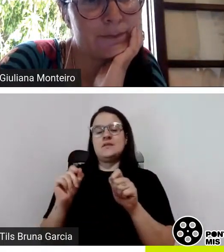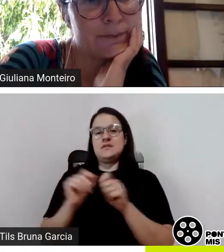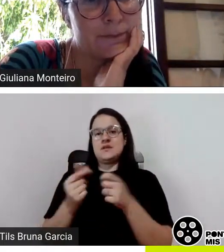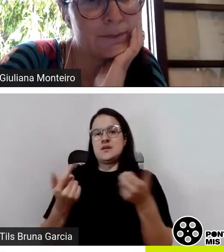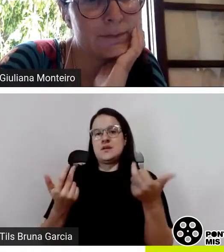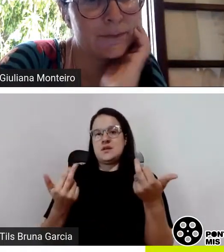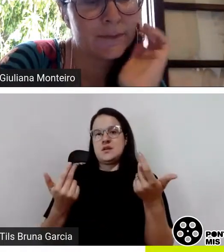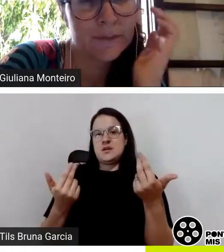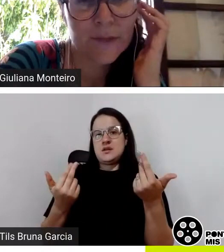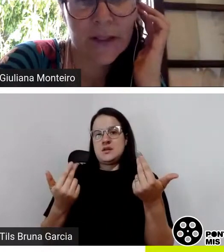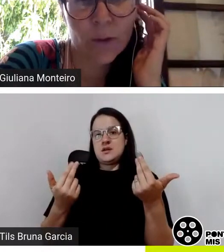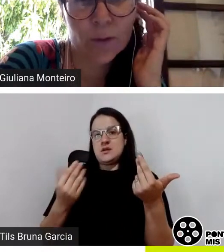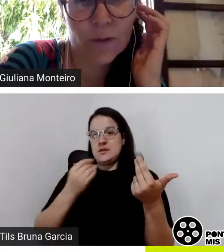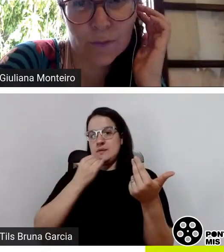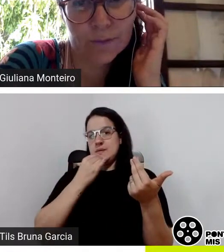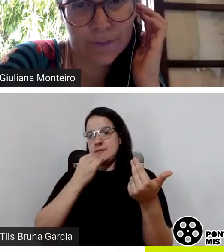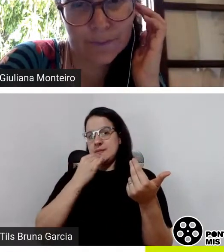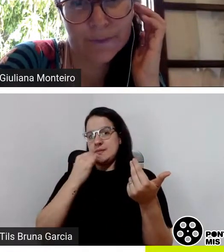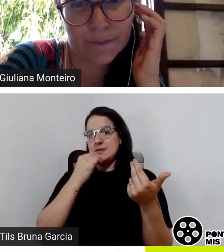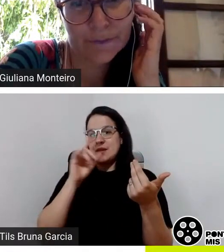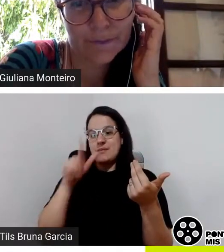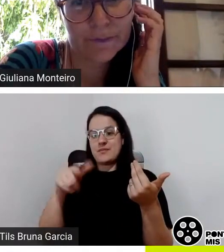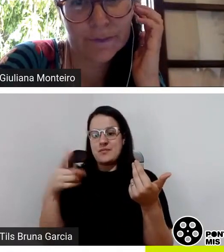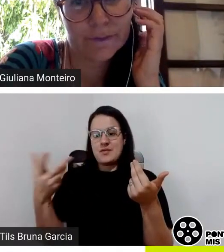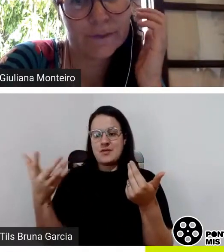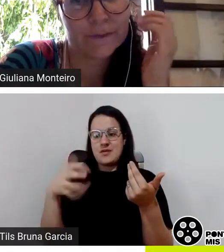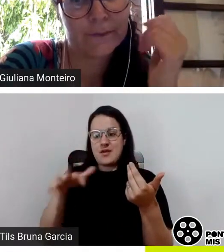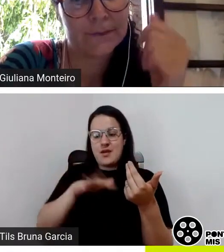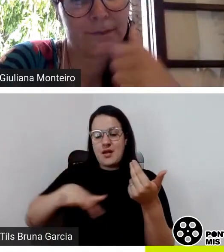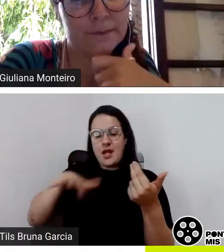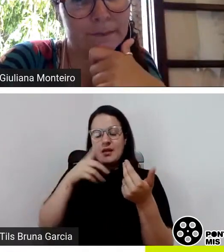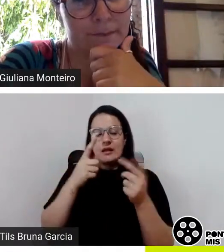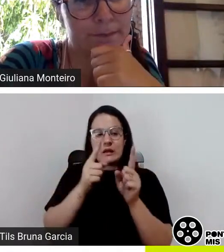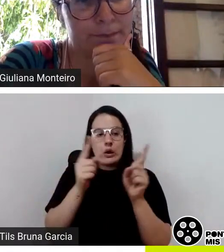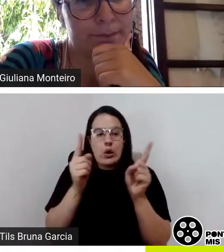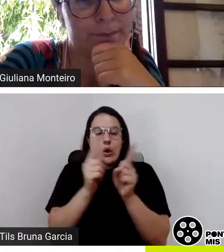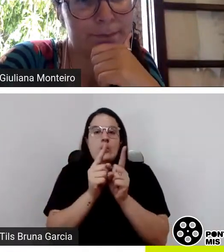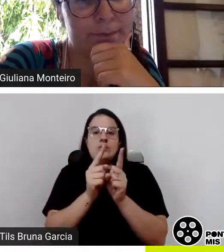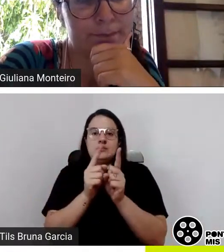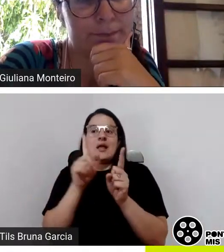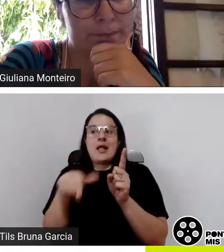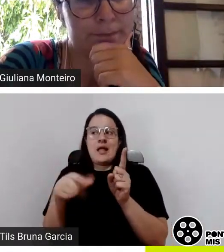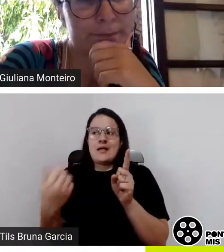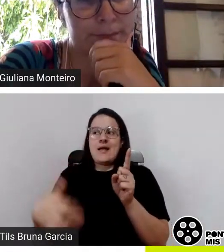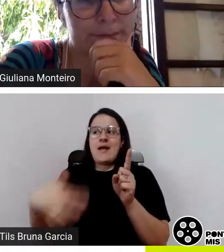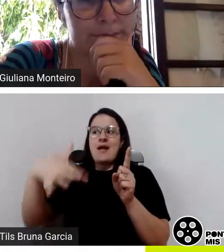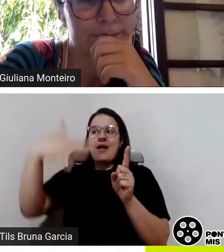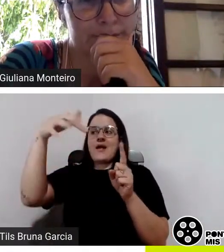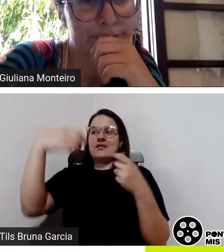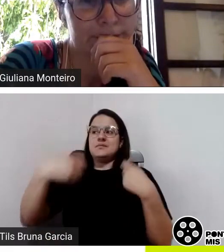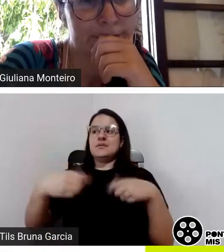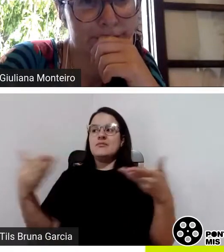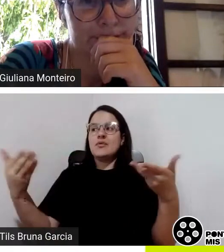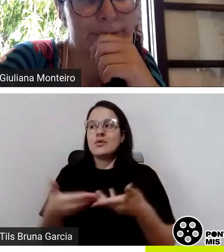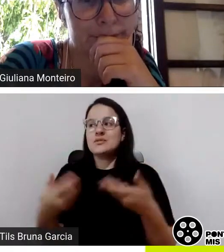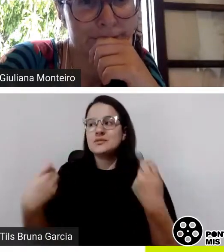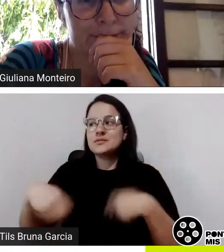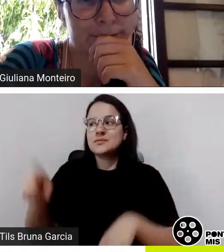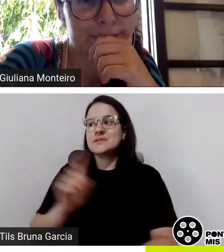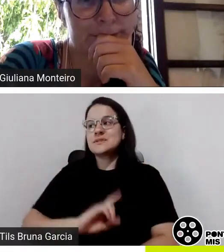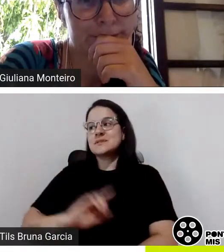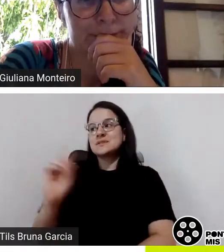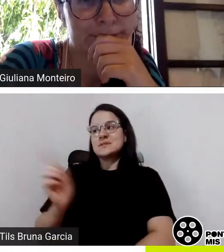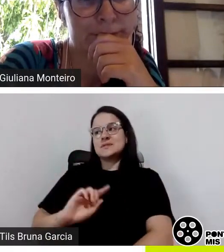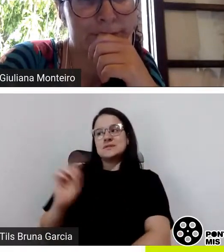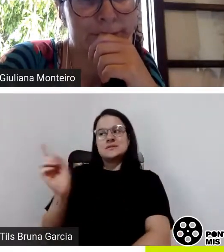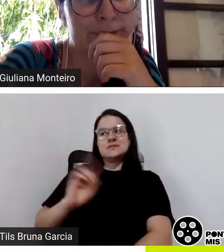tinha que ter negativo. Então, para fazer um curta que fosse, era uma grana que precisava. Hoje não há desculpa nenhuma para